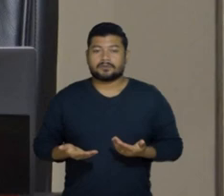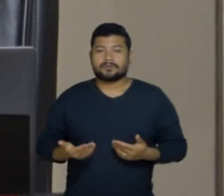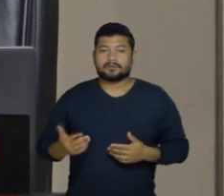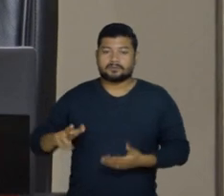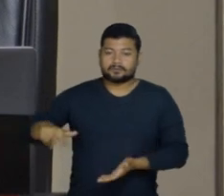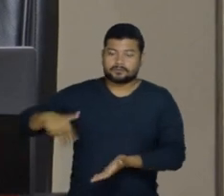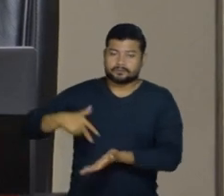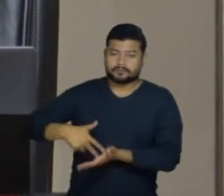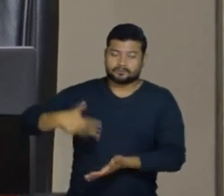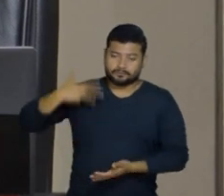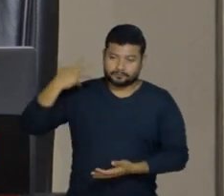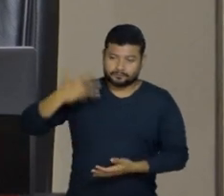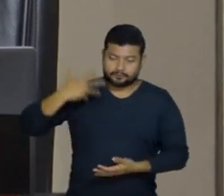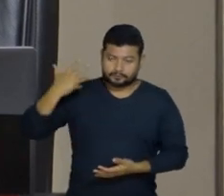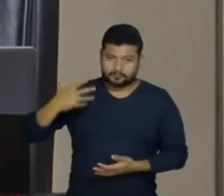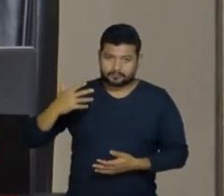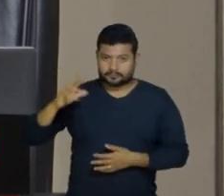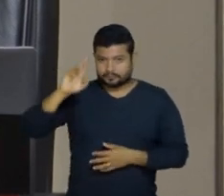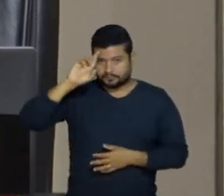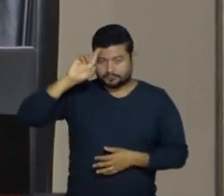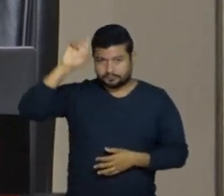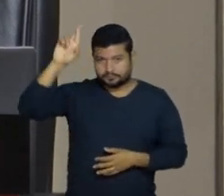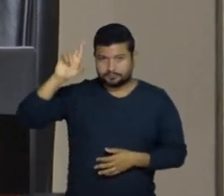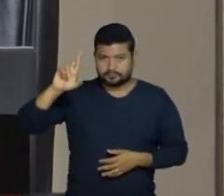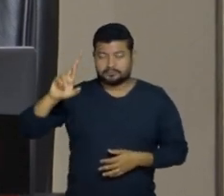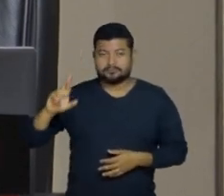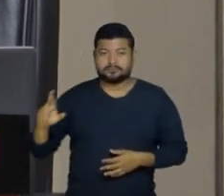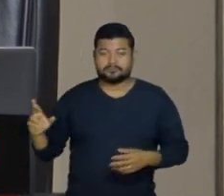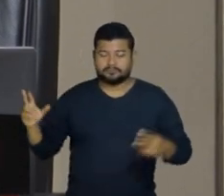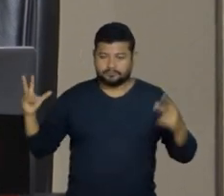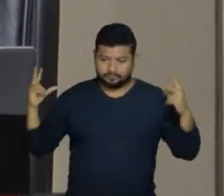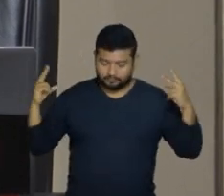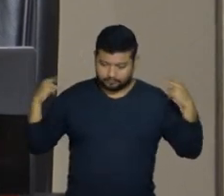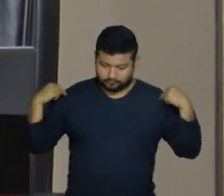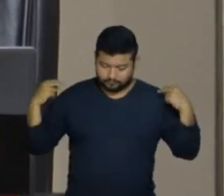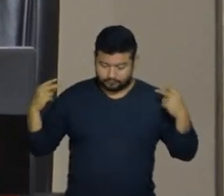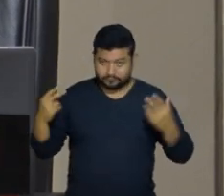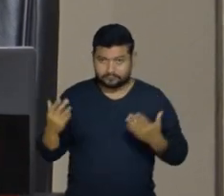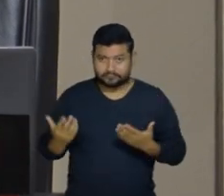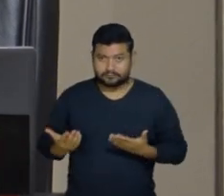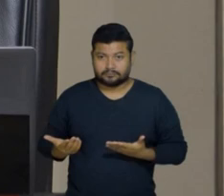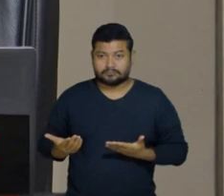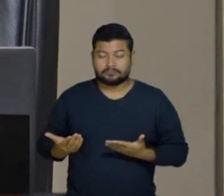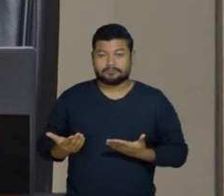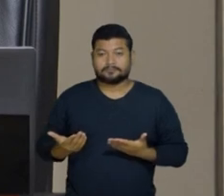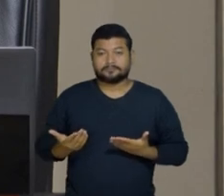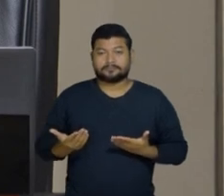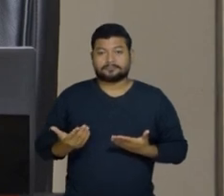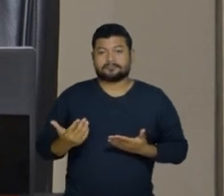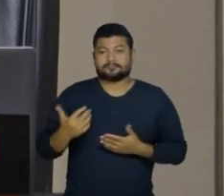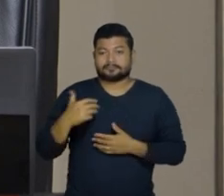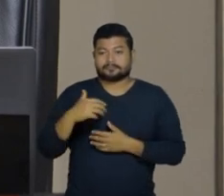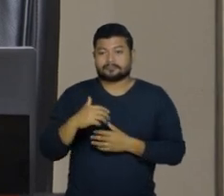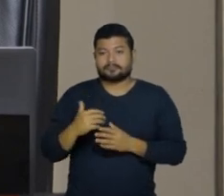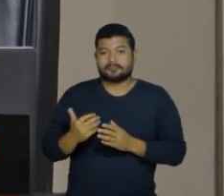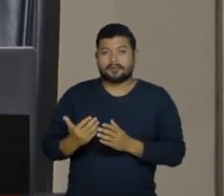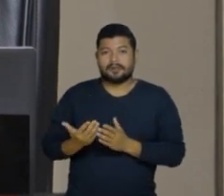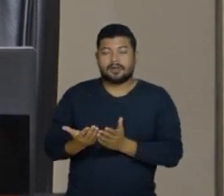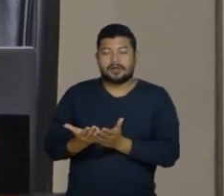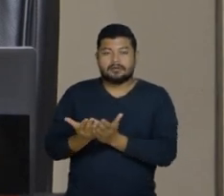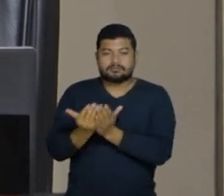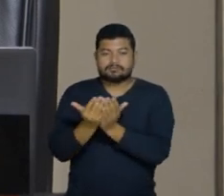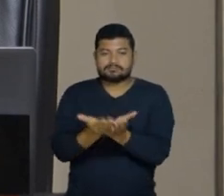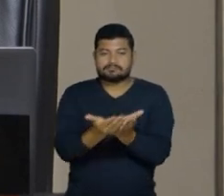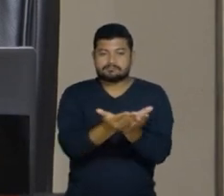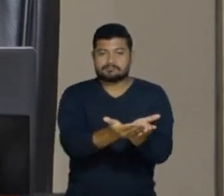dos postos de Santa Catarina, capitão de Mar e Guerra, senhor Rodrigo de Araújo Cid, Santa Rita, para falar sobre